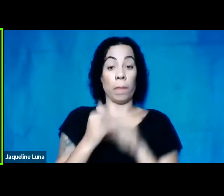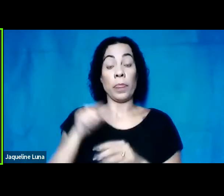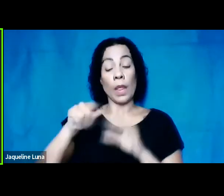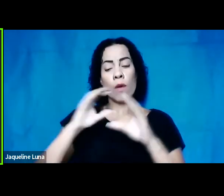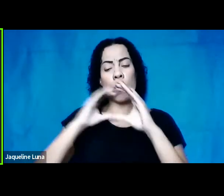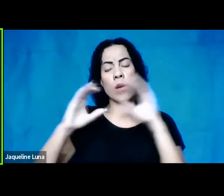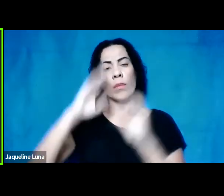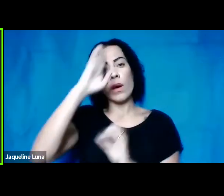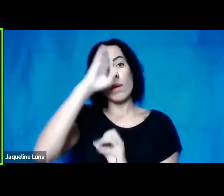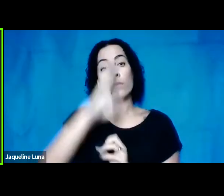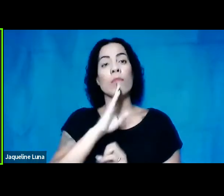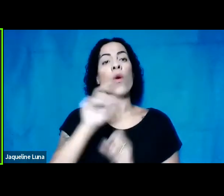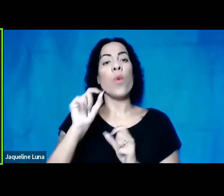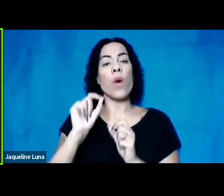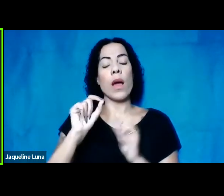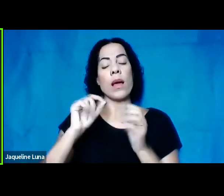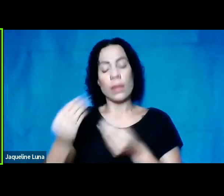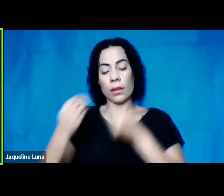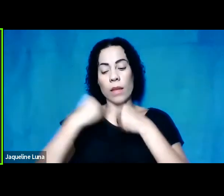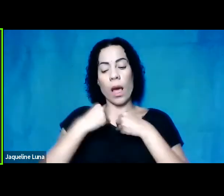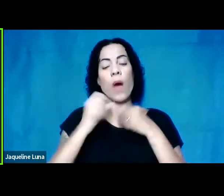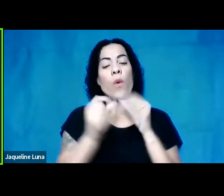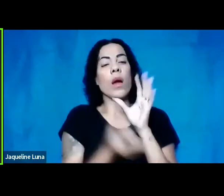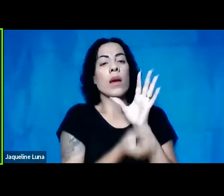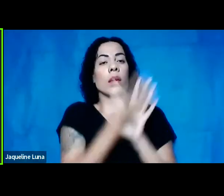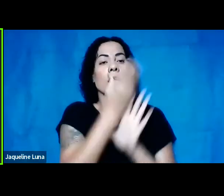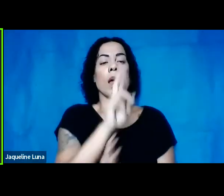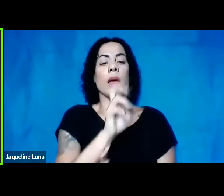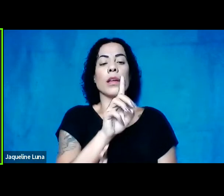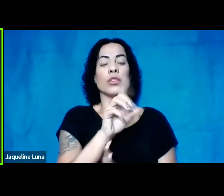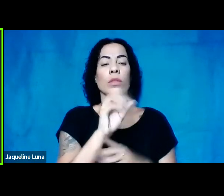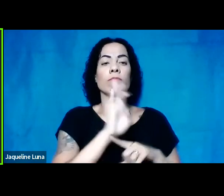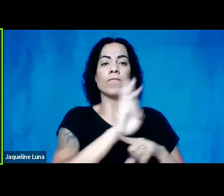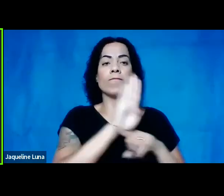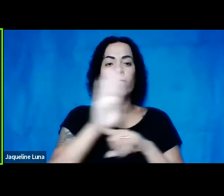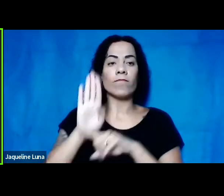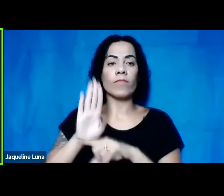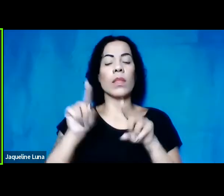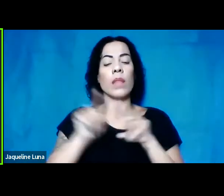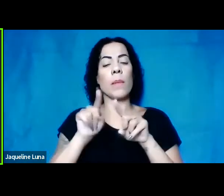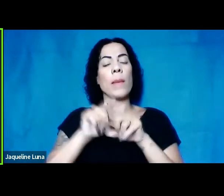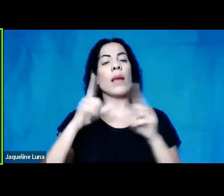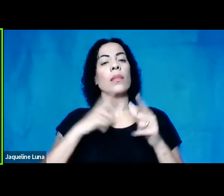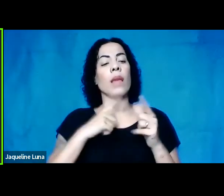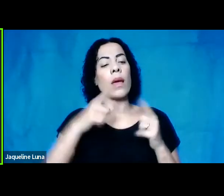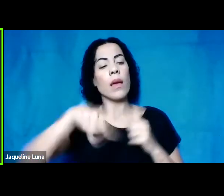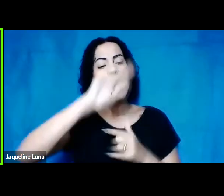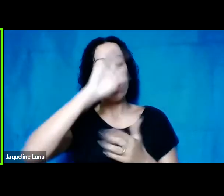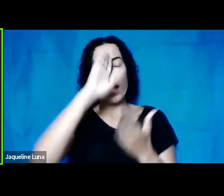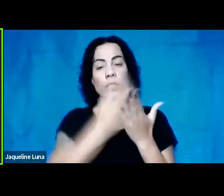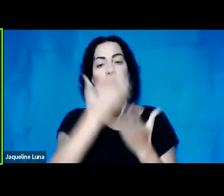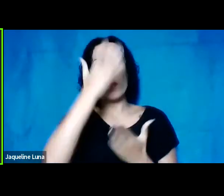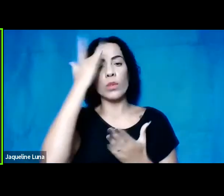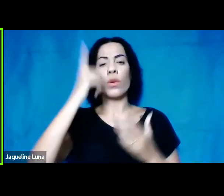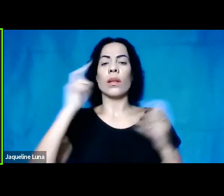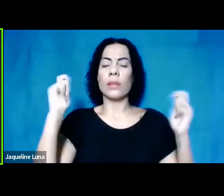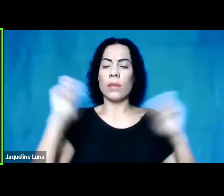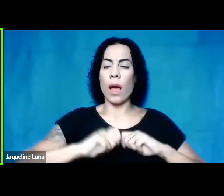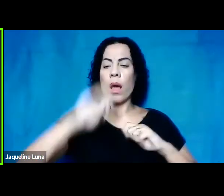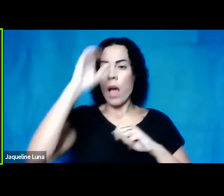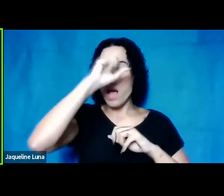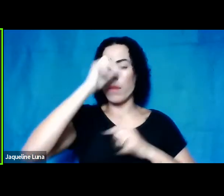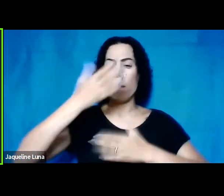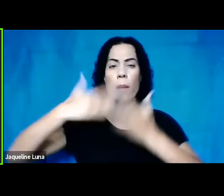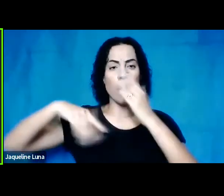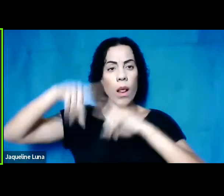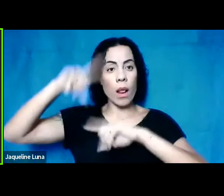construção de redes solidárias pelo reconhecimento do potencial educativo e cidadão da informação. E apesar das ameaças constantes